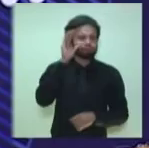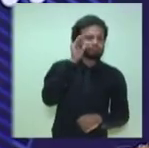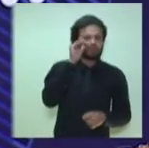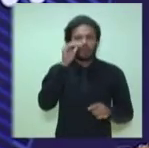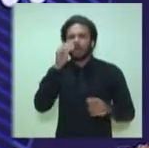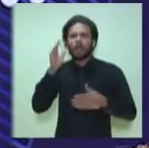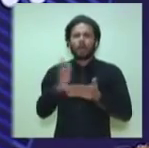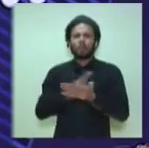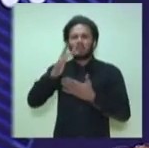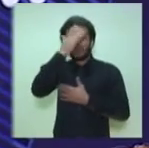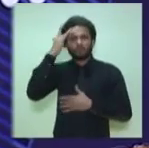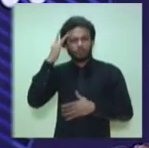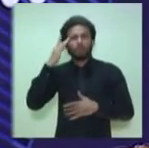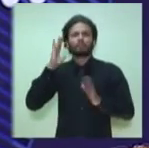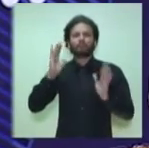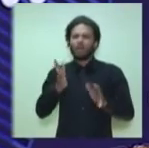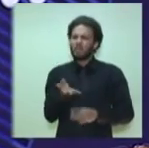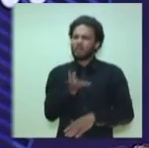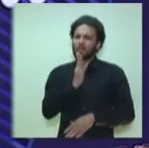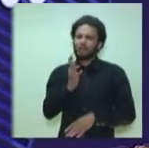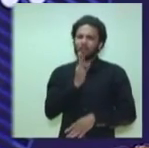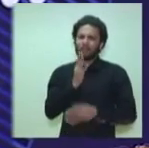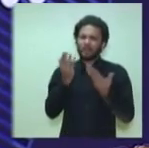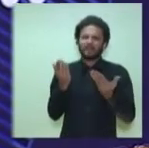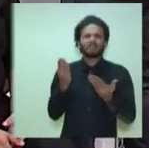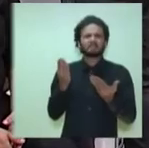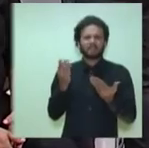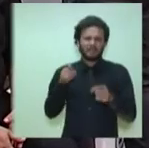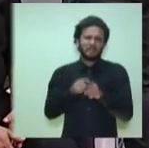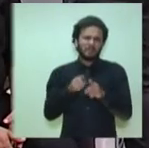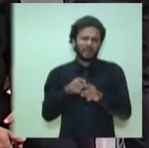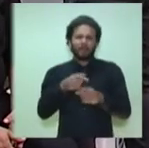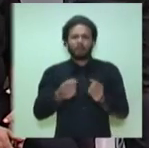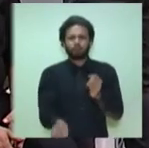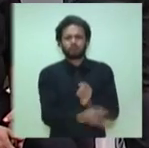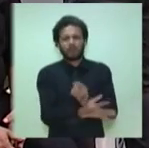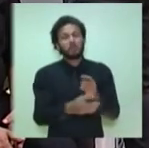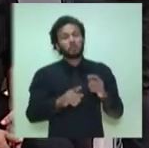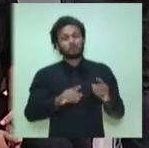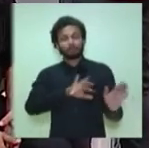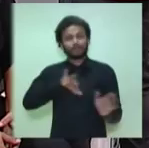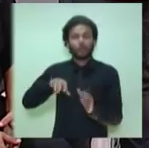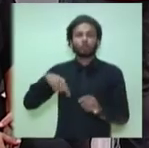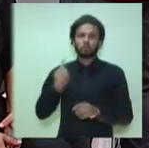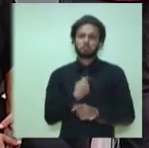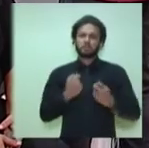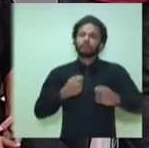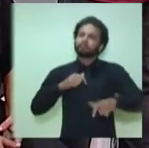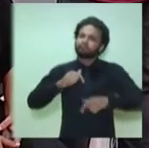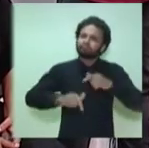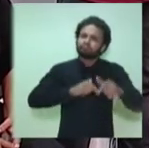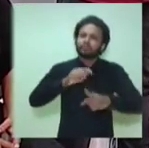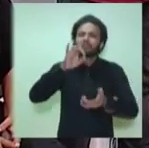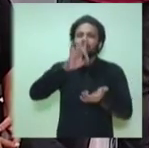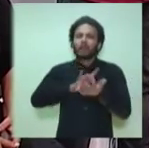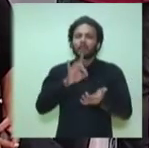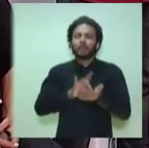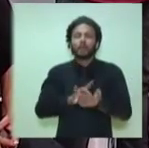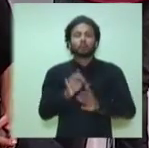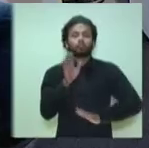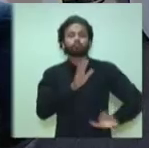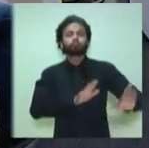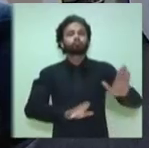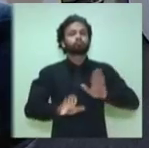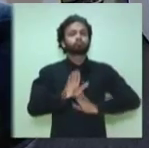envolvida nelas. Eu entendo que é por aí que nós temos que trabalhar, e trabalhar com a sensibilidade, com o realismo e com muito